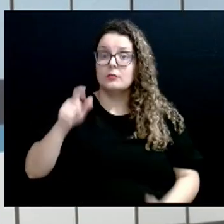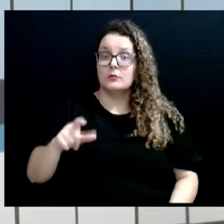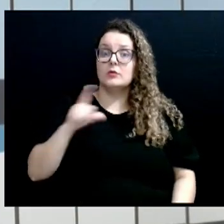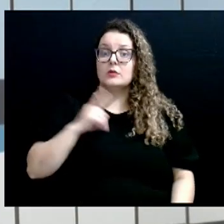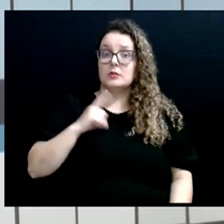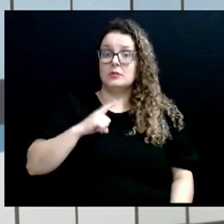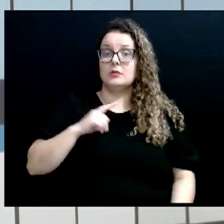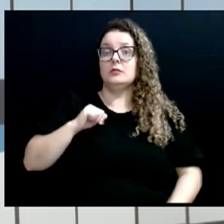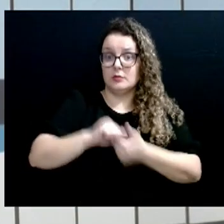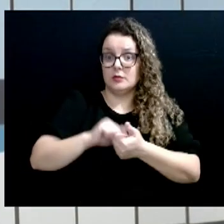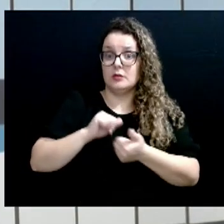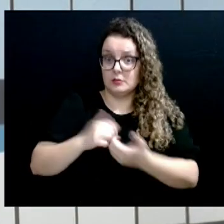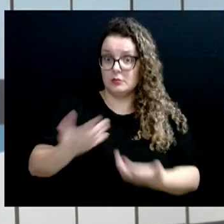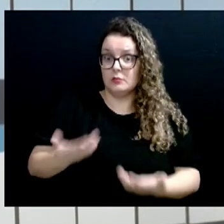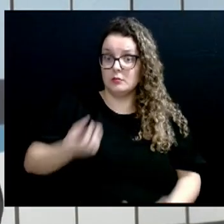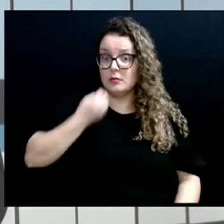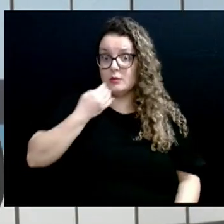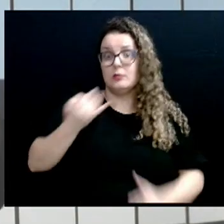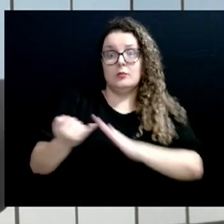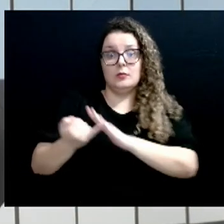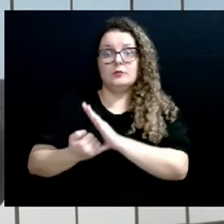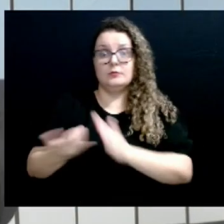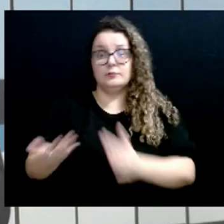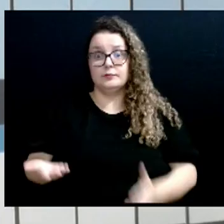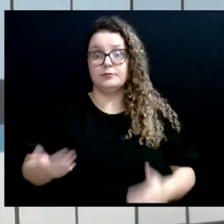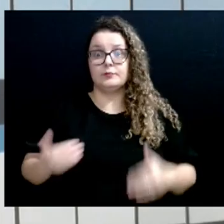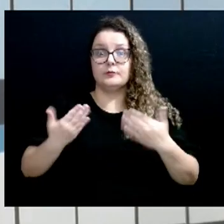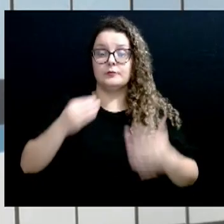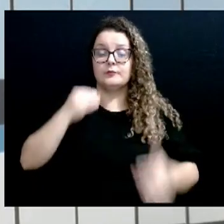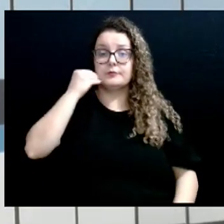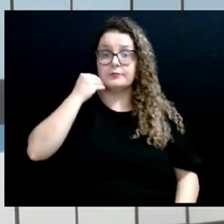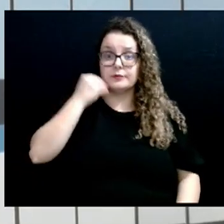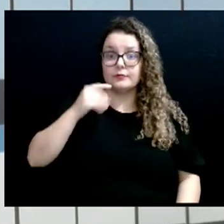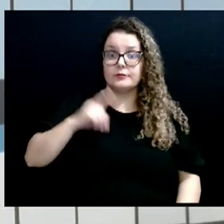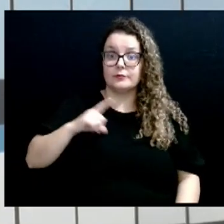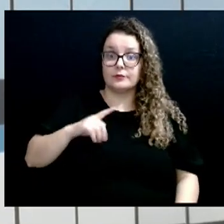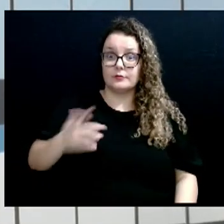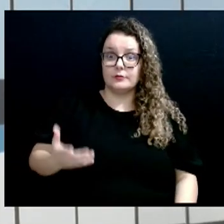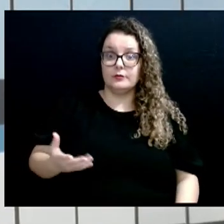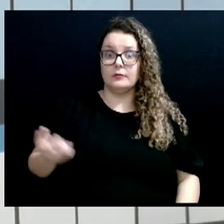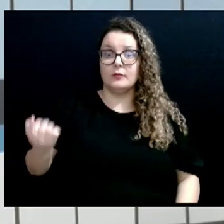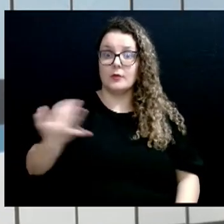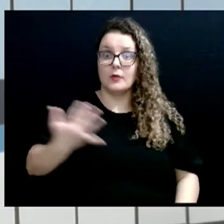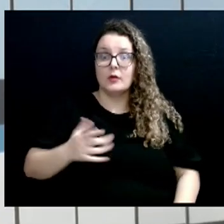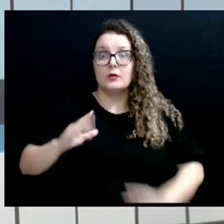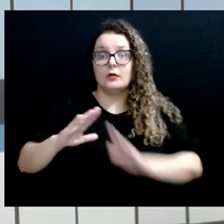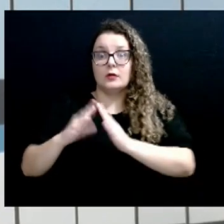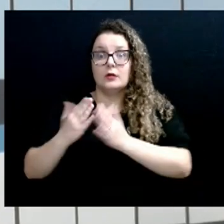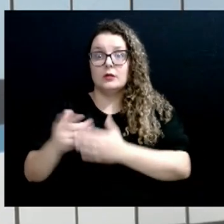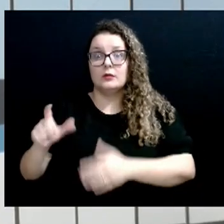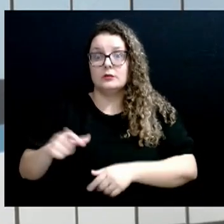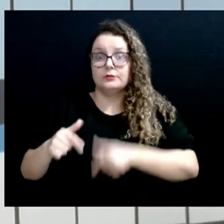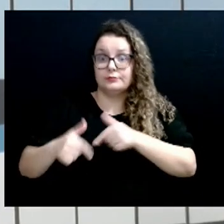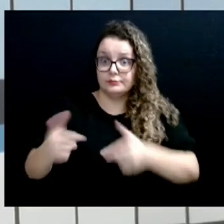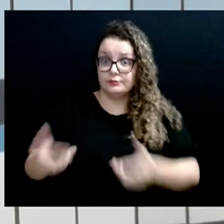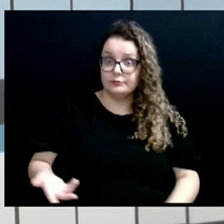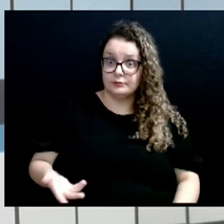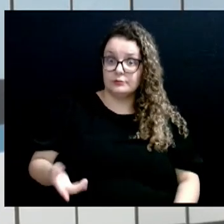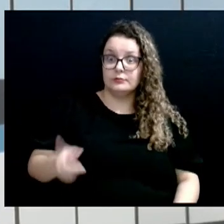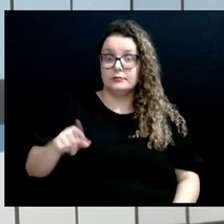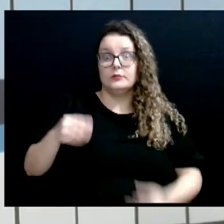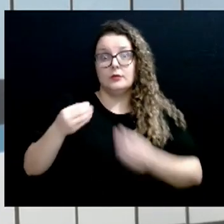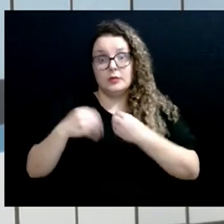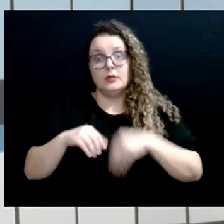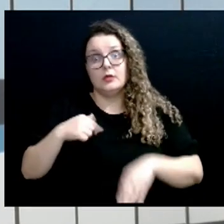qualificação para ser um bom instrutor, qual foi a experiência que essa pessoa teve, quantas autoescolas trabalhou. Então isso vai ficar bem prejudicado. Eu aconselho